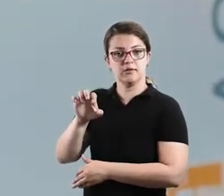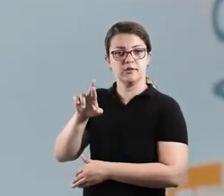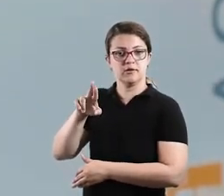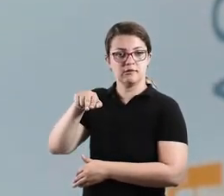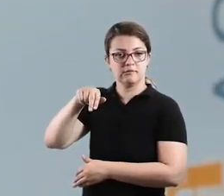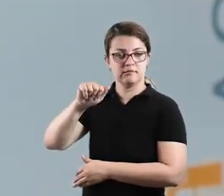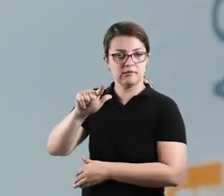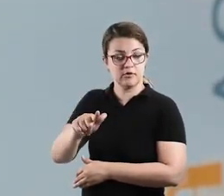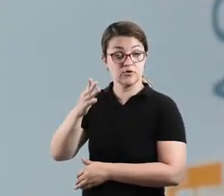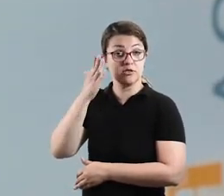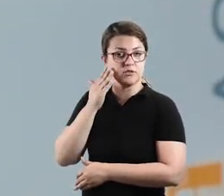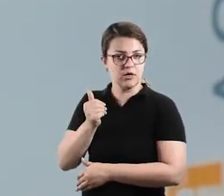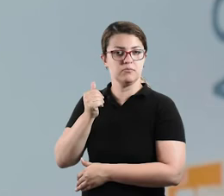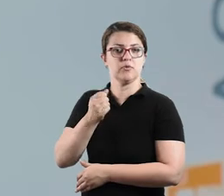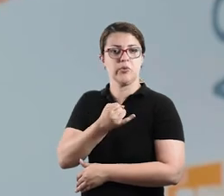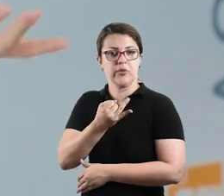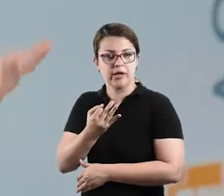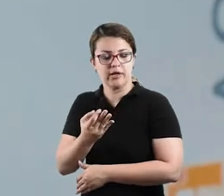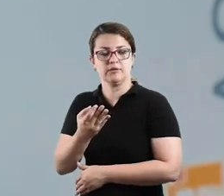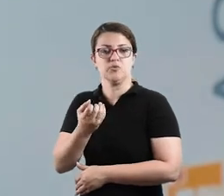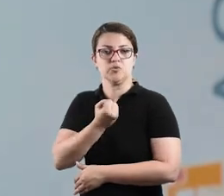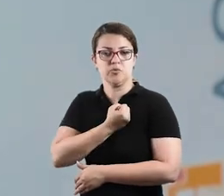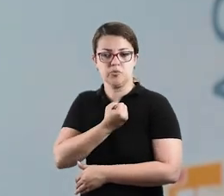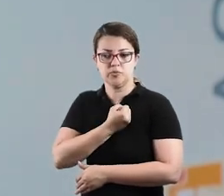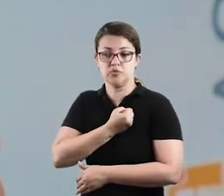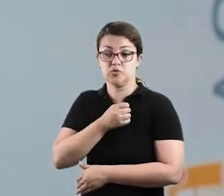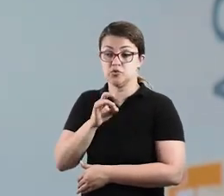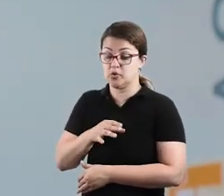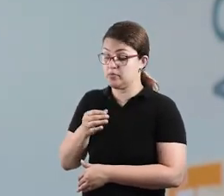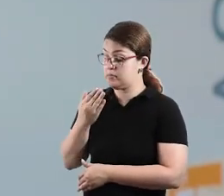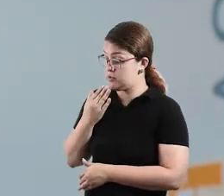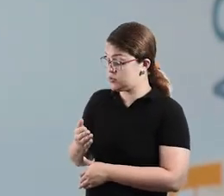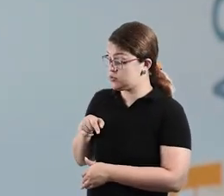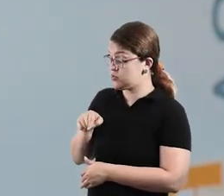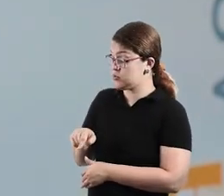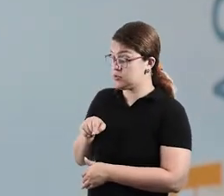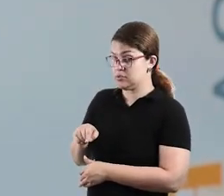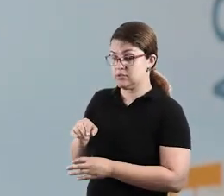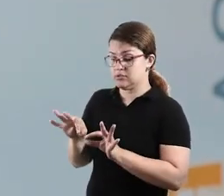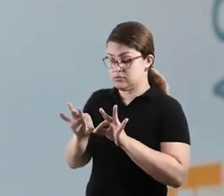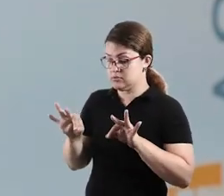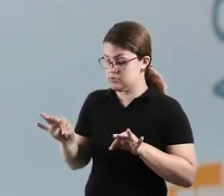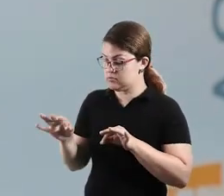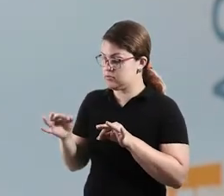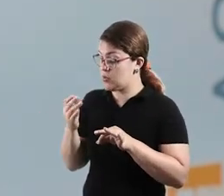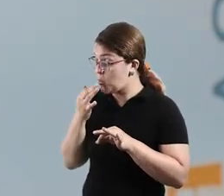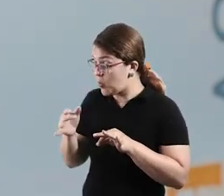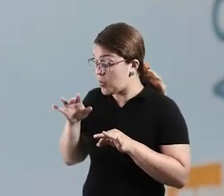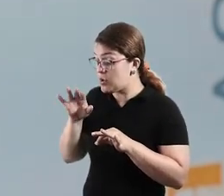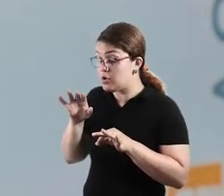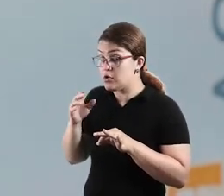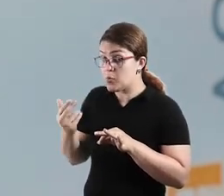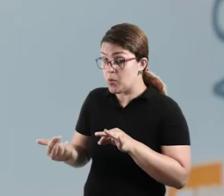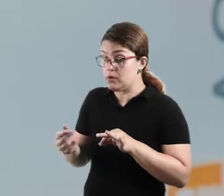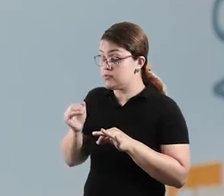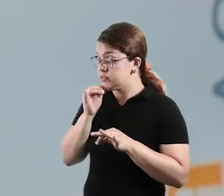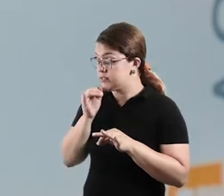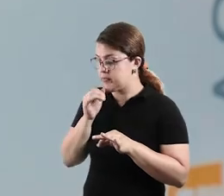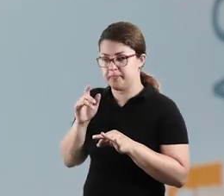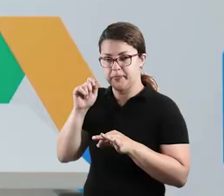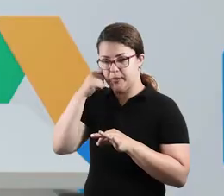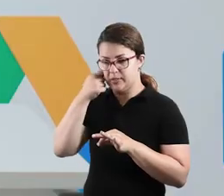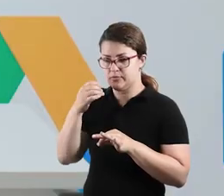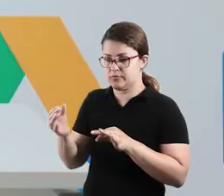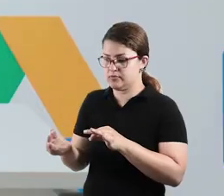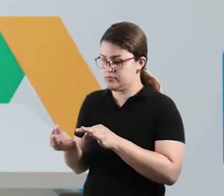mais autônoma, vocês podem propor que eles coloquem somente os rolinhos da mesma cor. Né? No caso, eu vou escolher